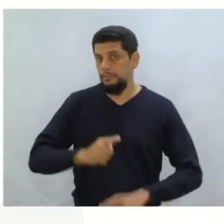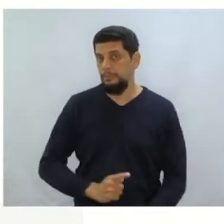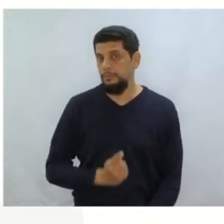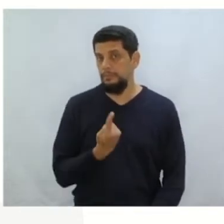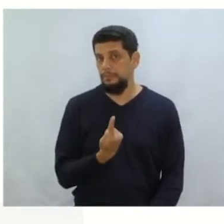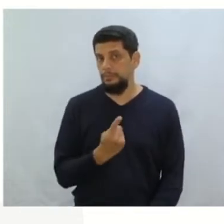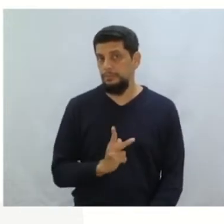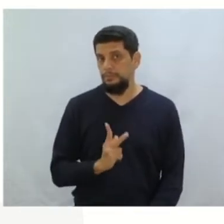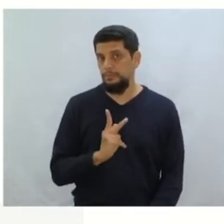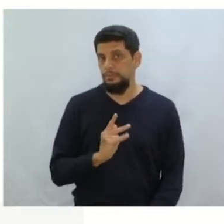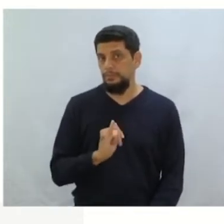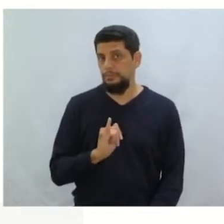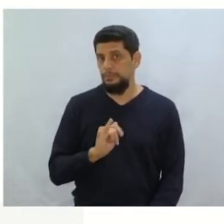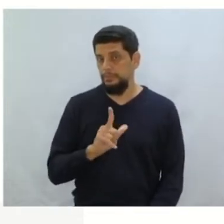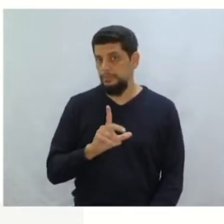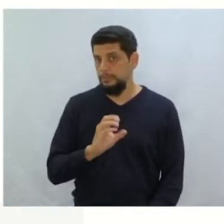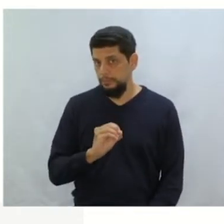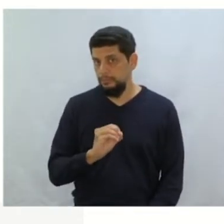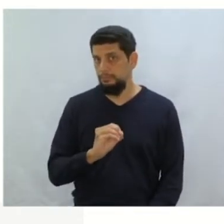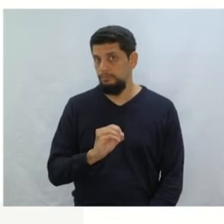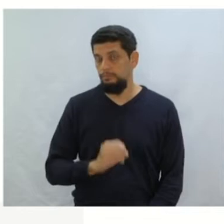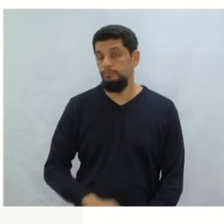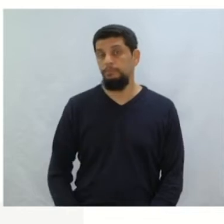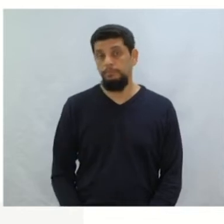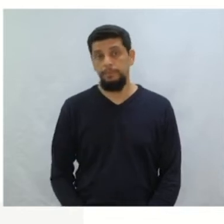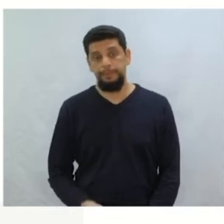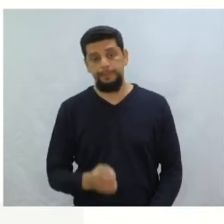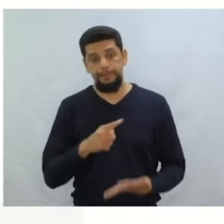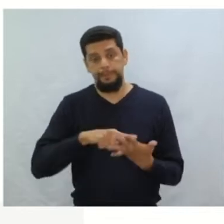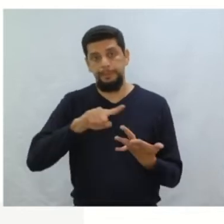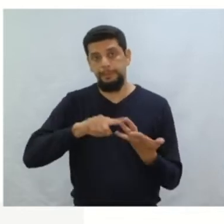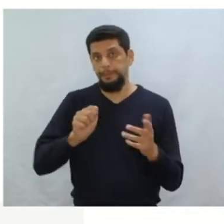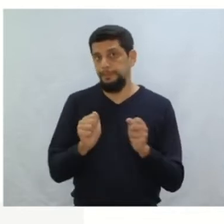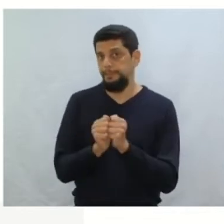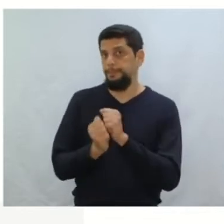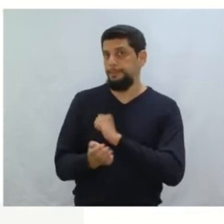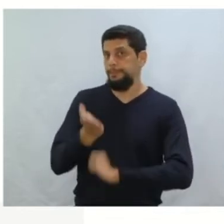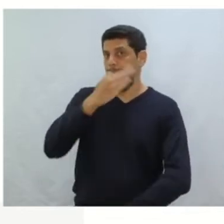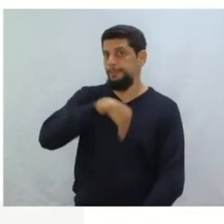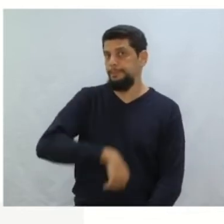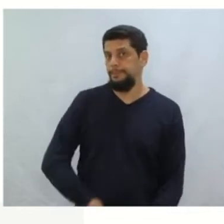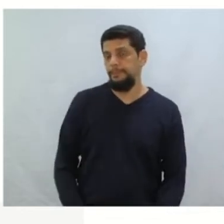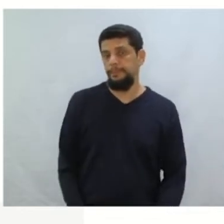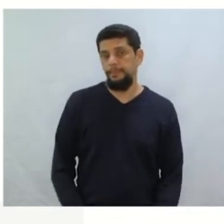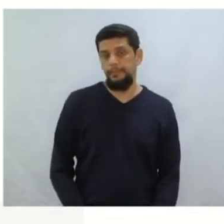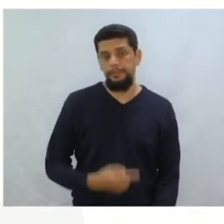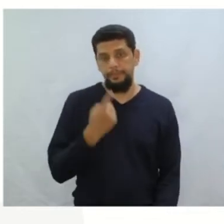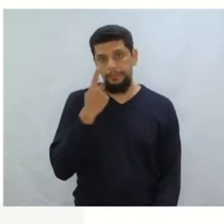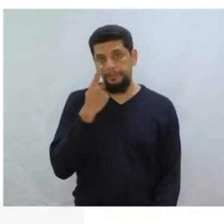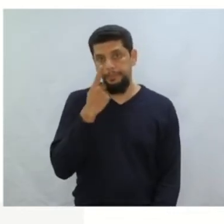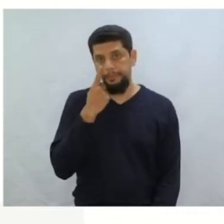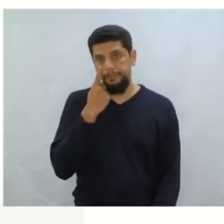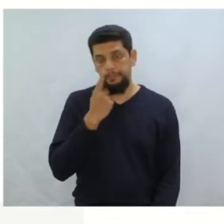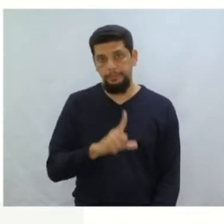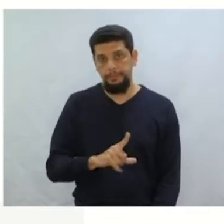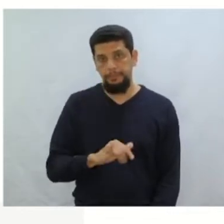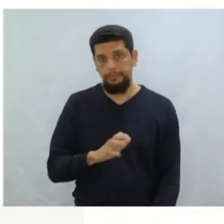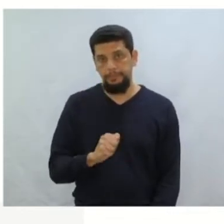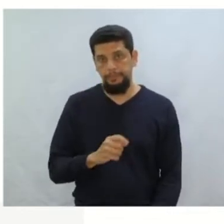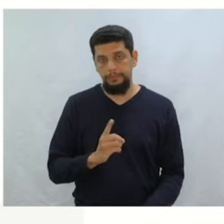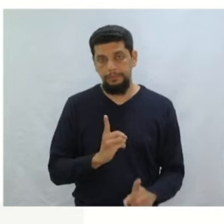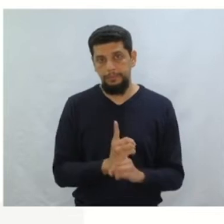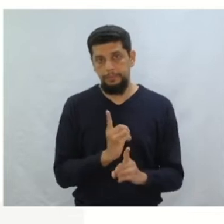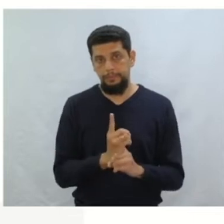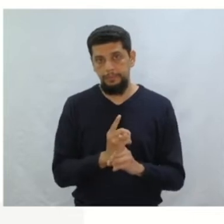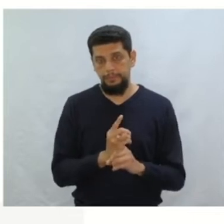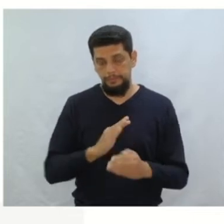ou uma quilograma ou 1.000 gramas. Então, vamos contar juntos. Então, ela encontrou lá uma embalagem